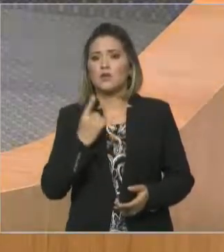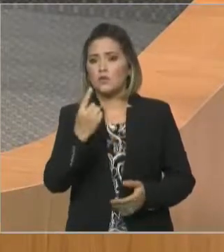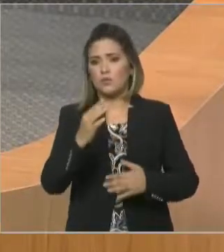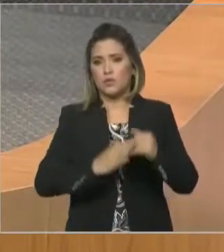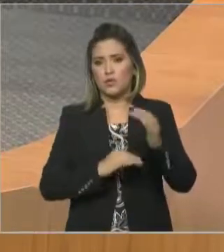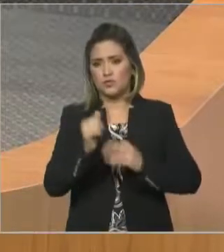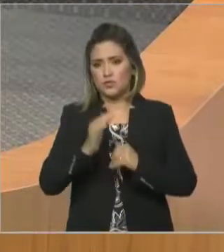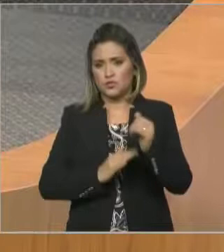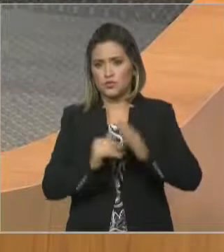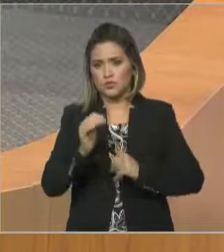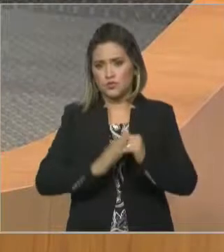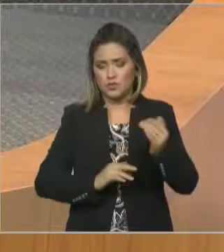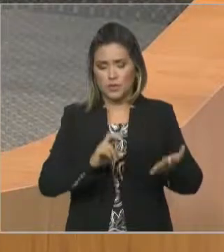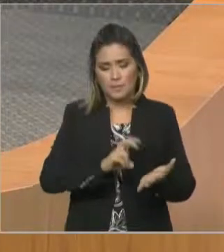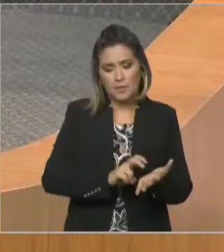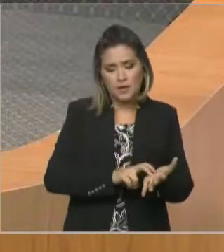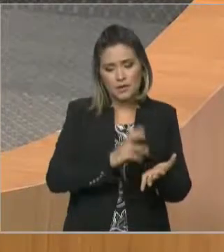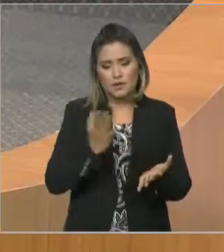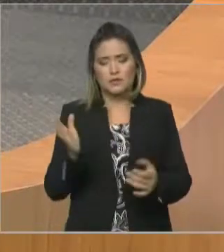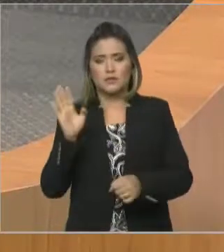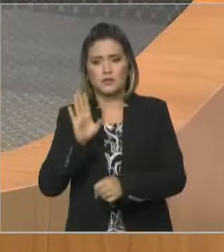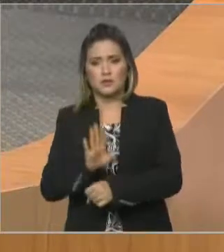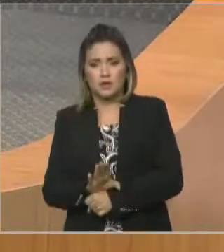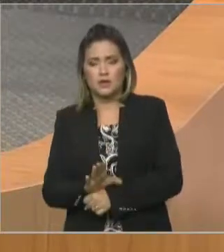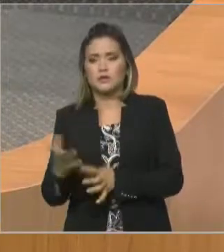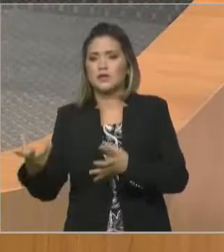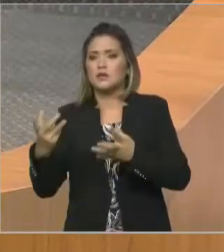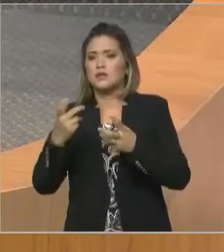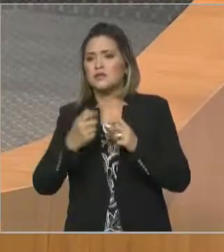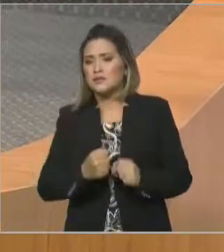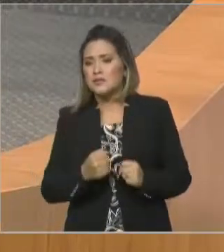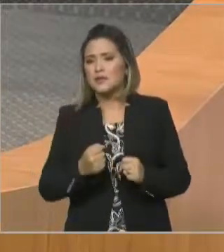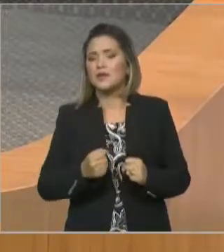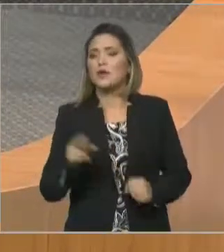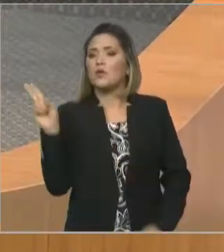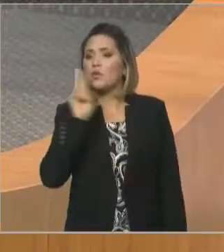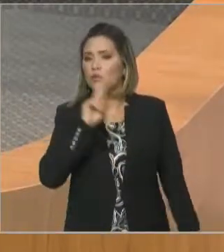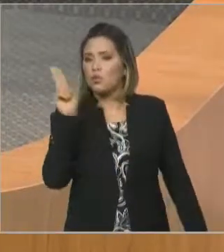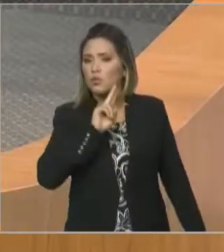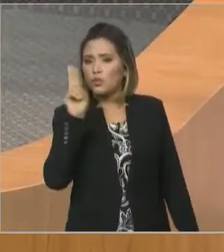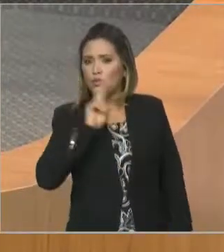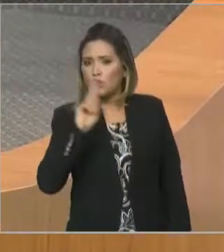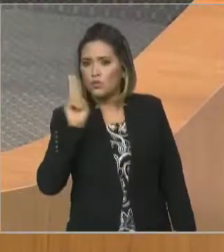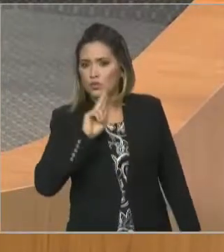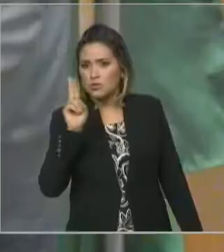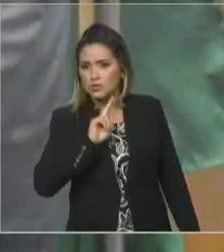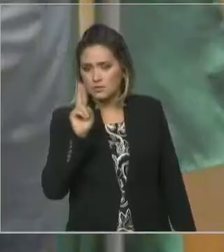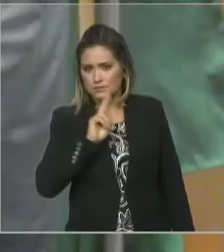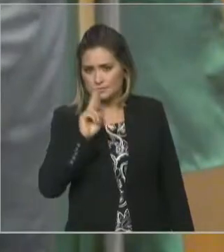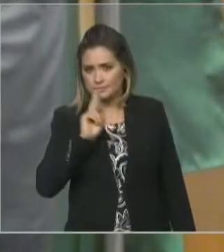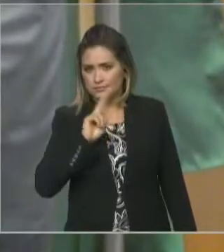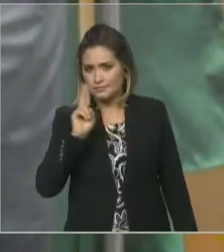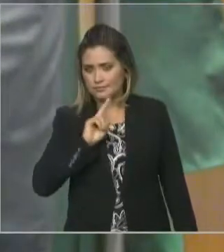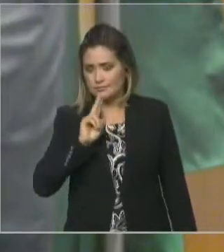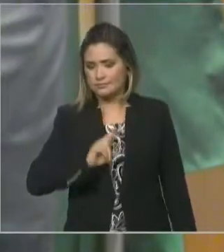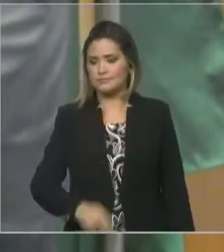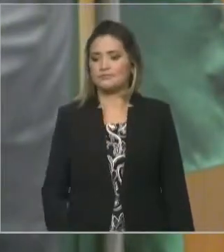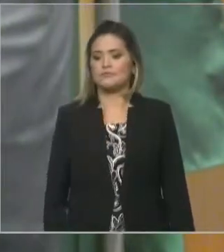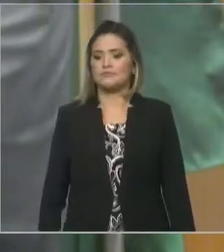principais urgências e um sistema de referenciamento na região ele fosse implementado